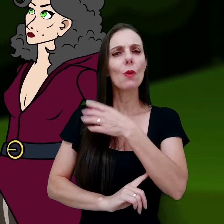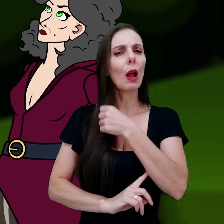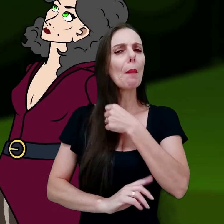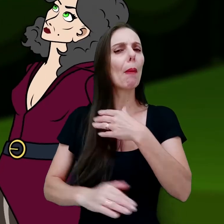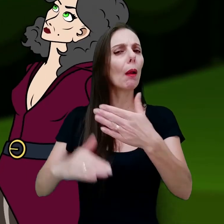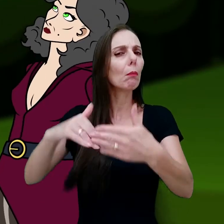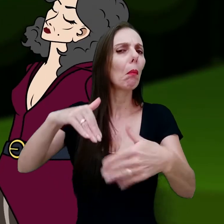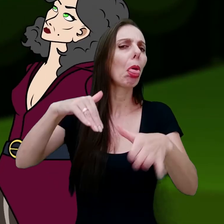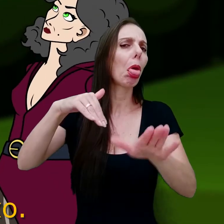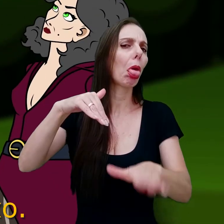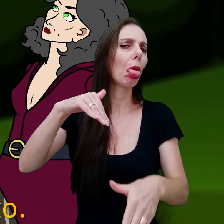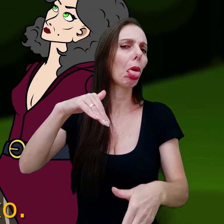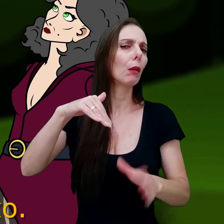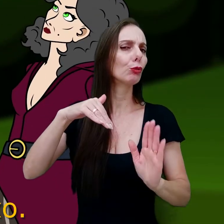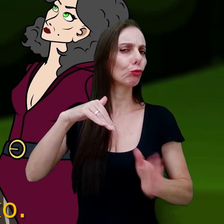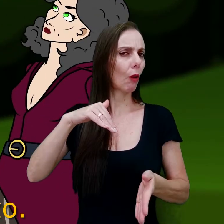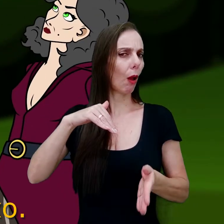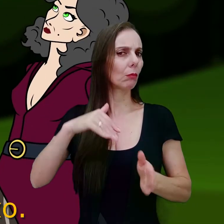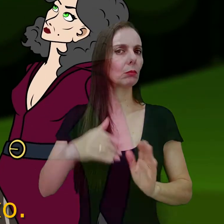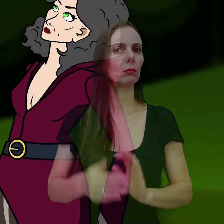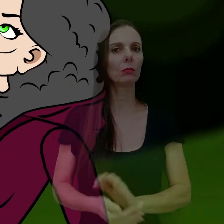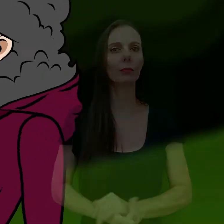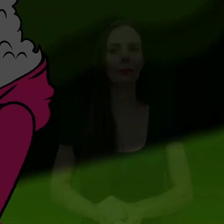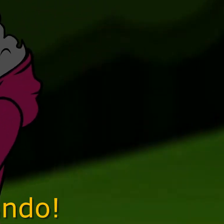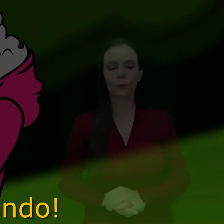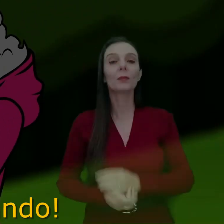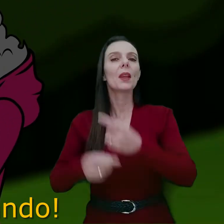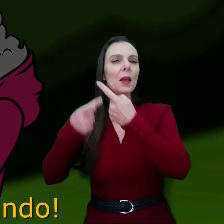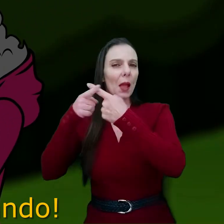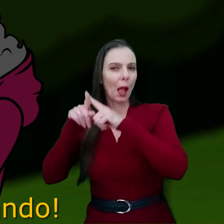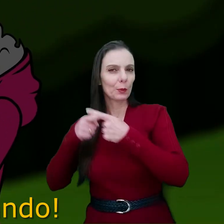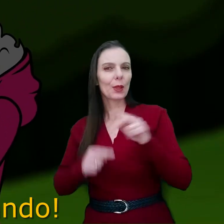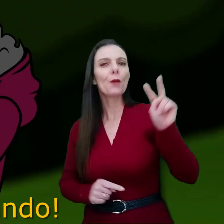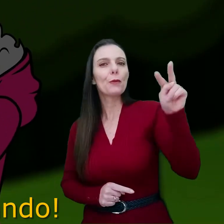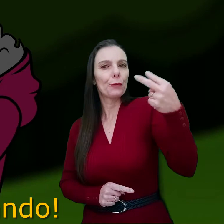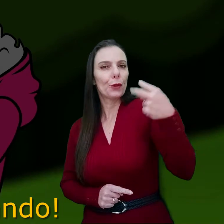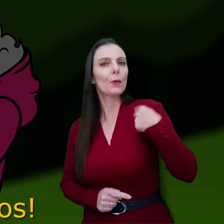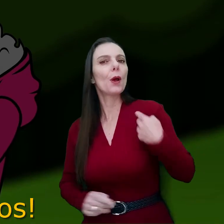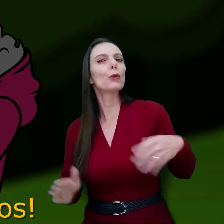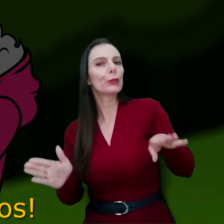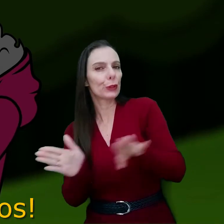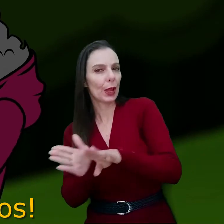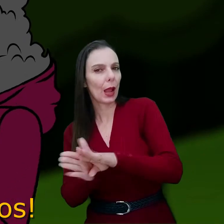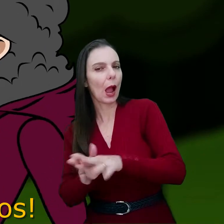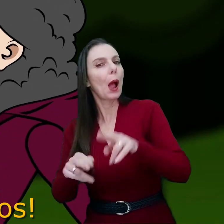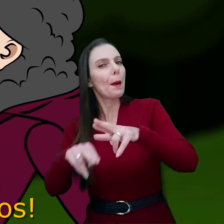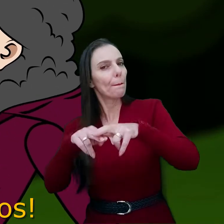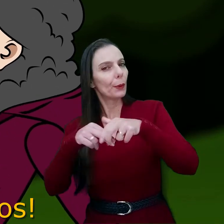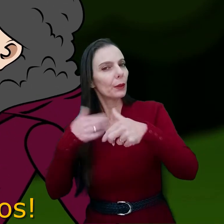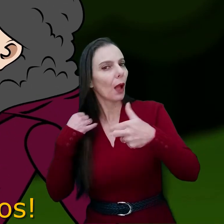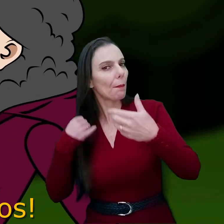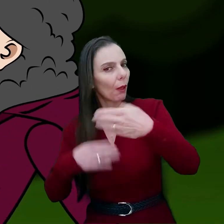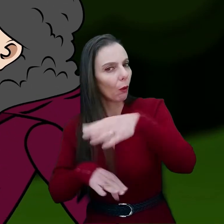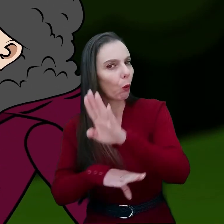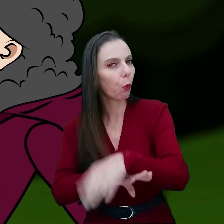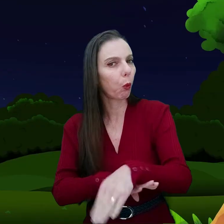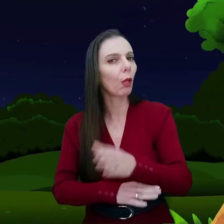havia deixado seu cabelo dourado para baixo. Ah, ela já me viu chegando. Por isso soltou os